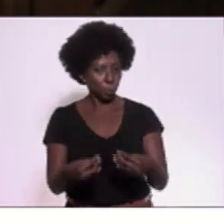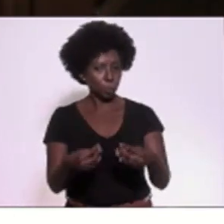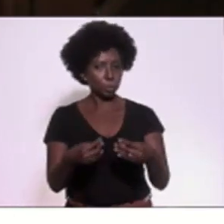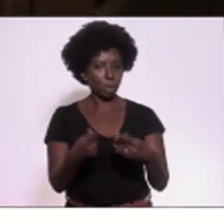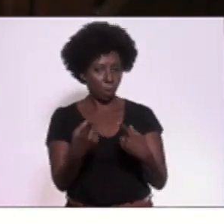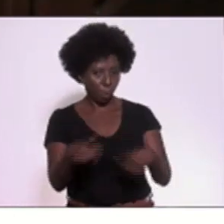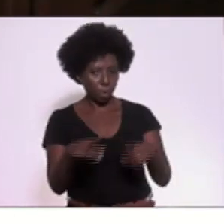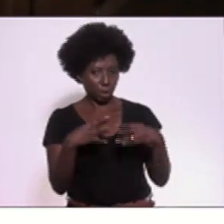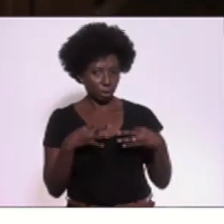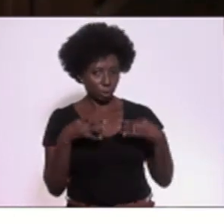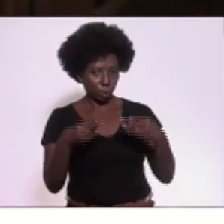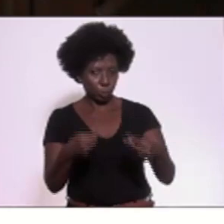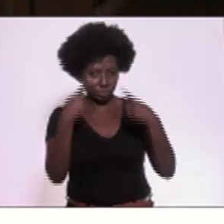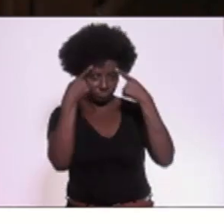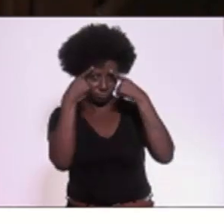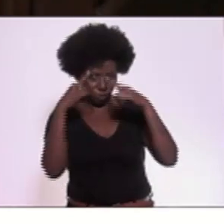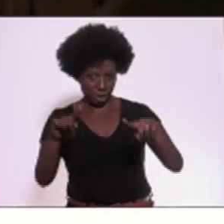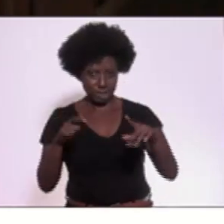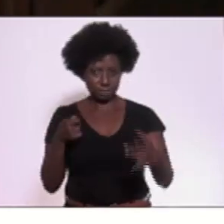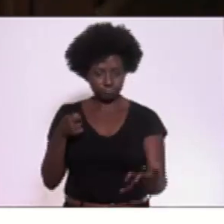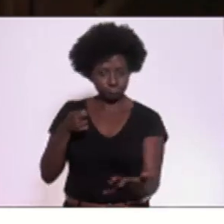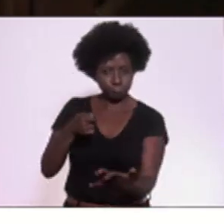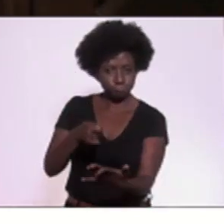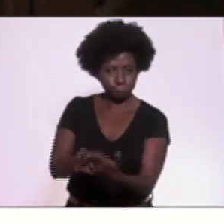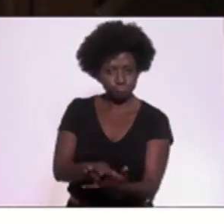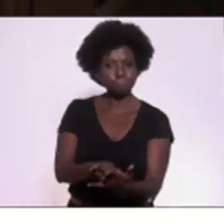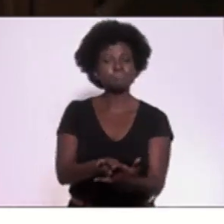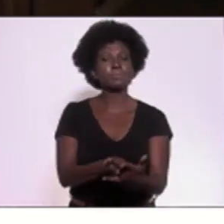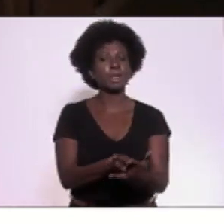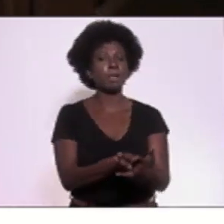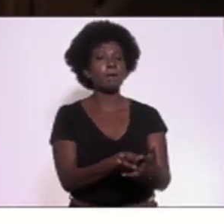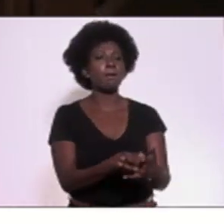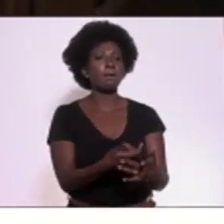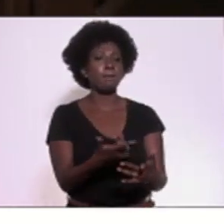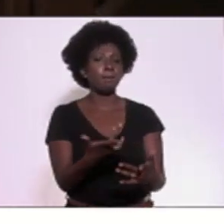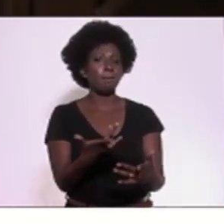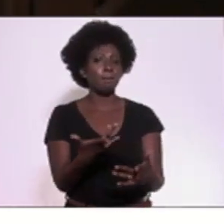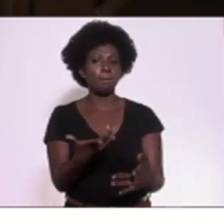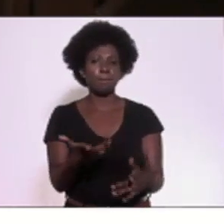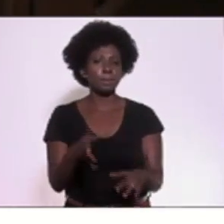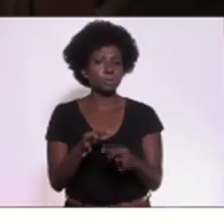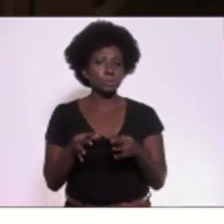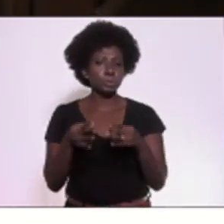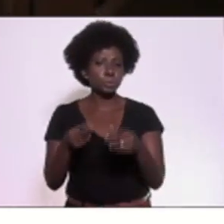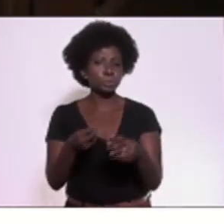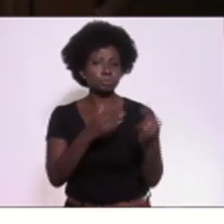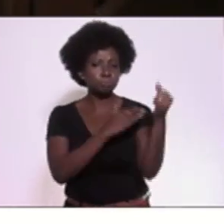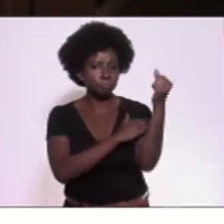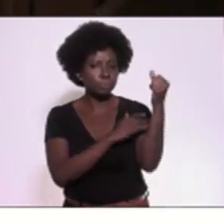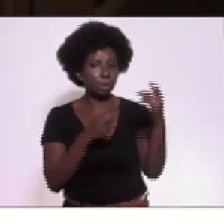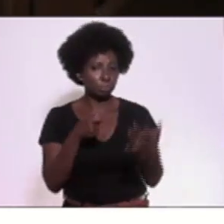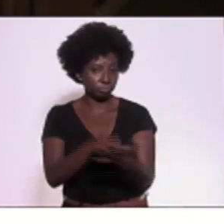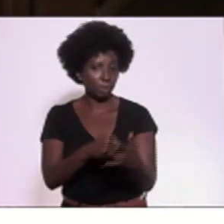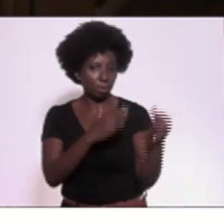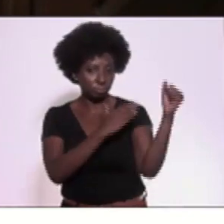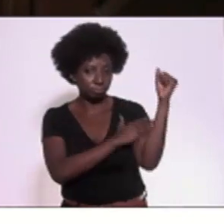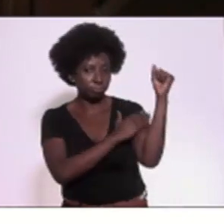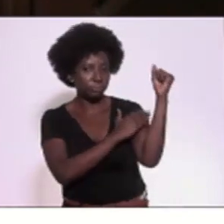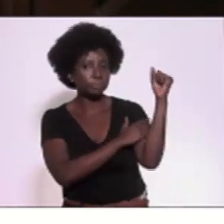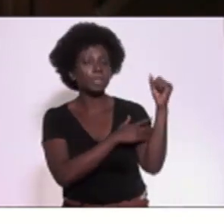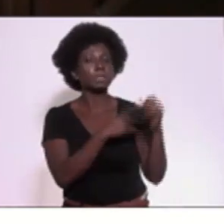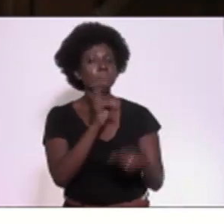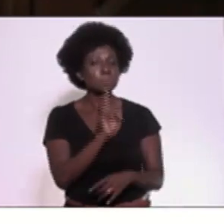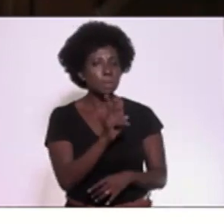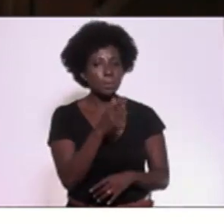o machismo, racismo, LGBTfobia, que tem se consolidado nesses últimos governos da extrema-direita,